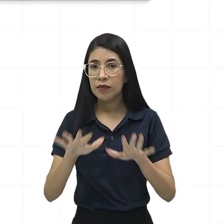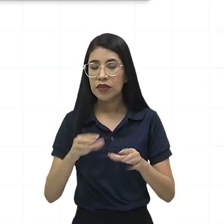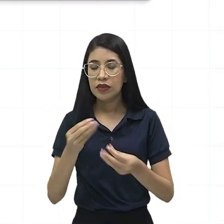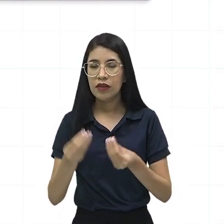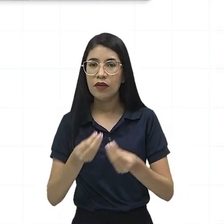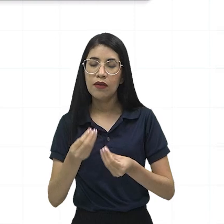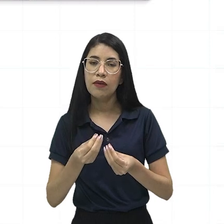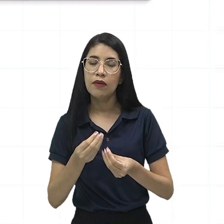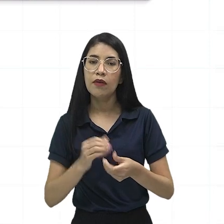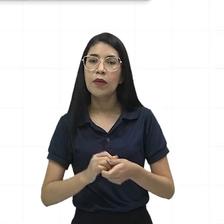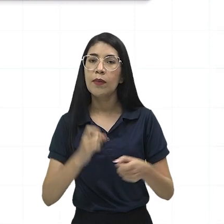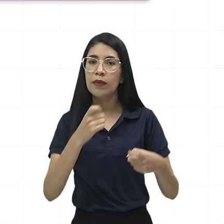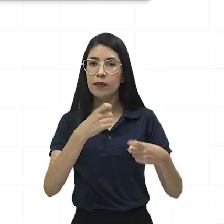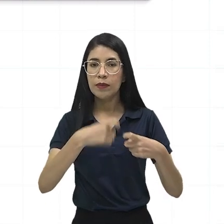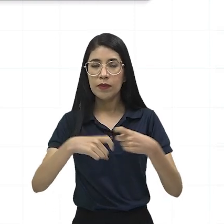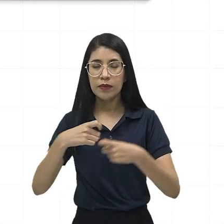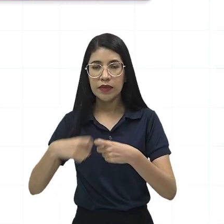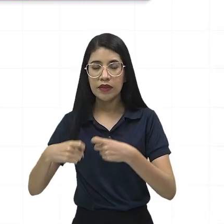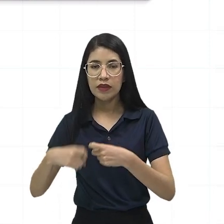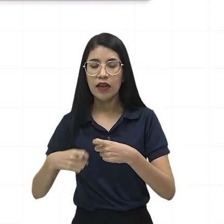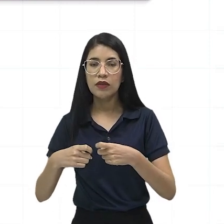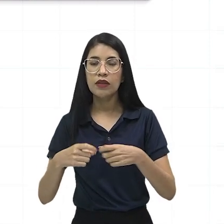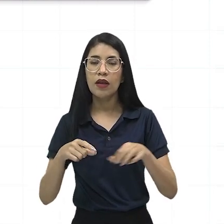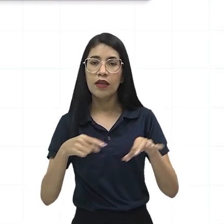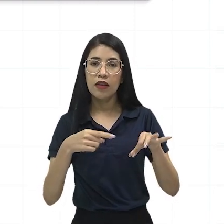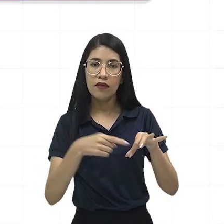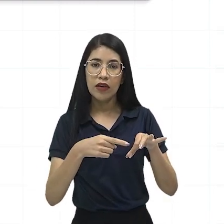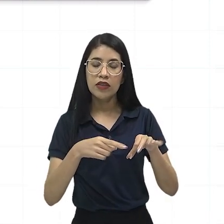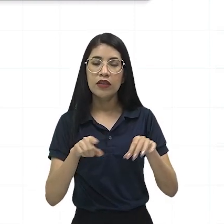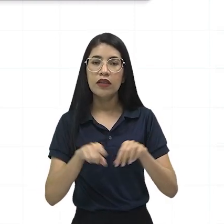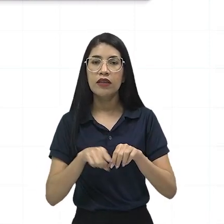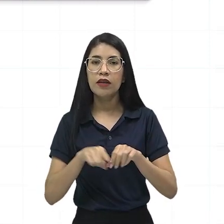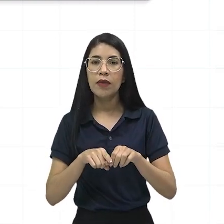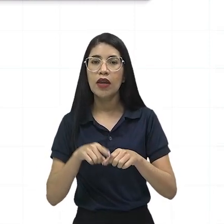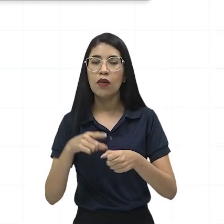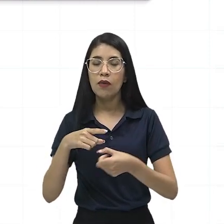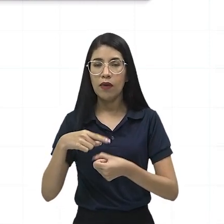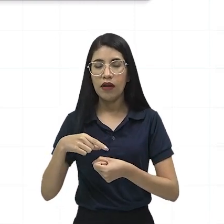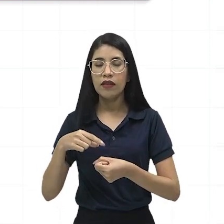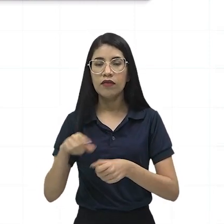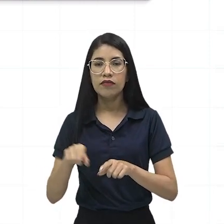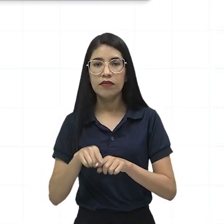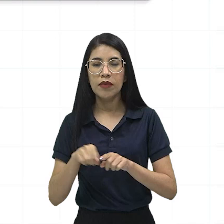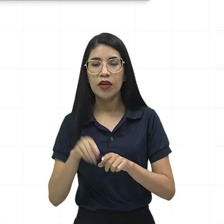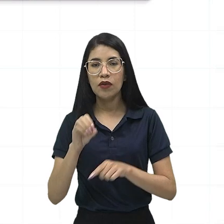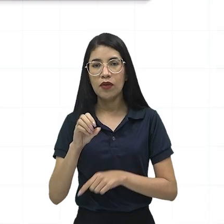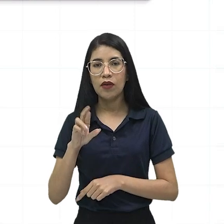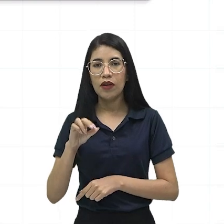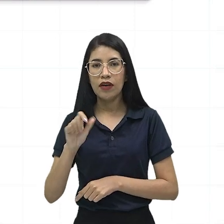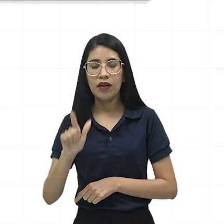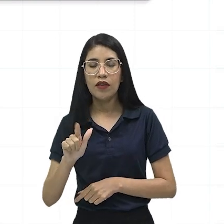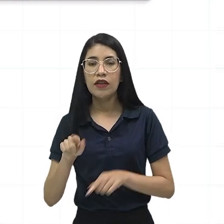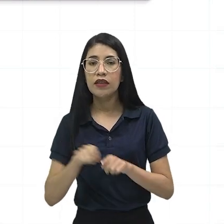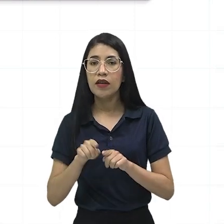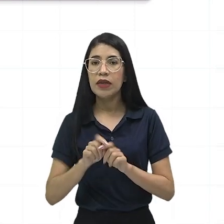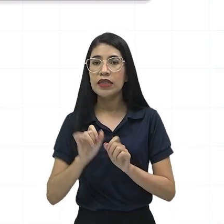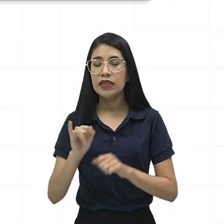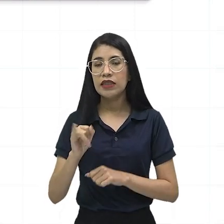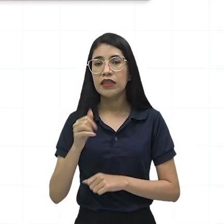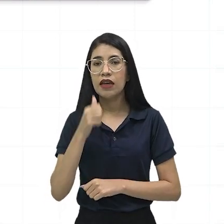por via sexual vaginal, anal ou oral, e de mãe para filho